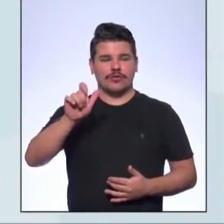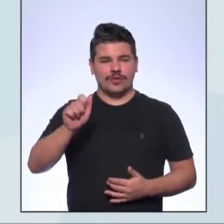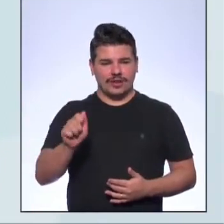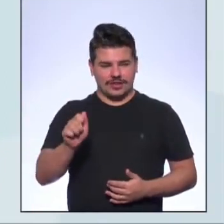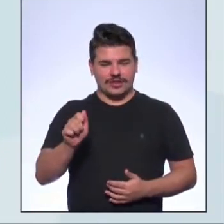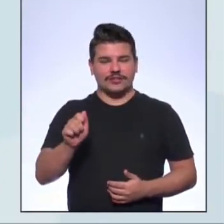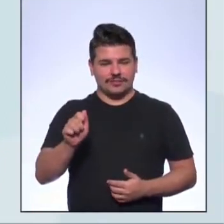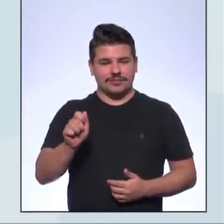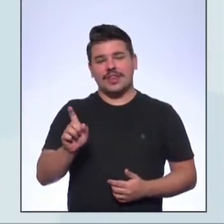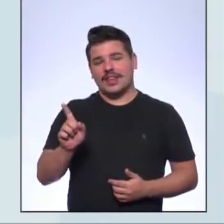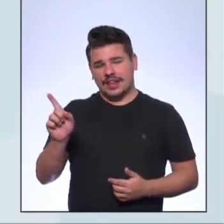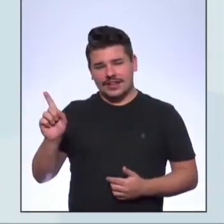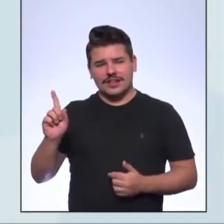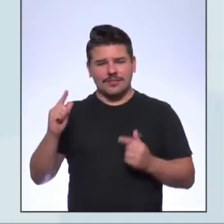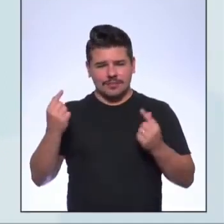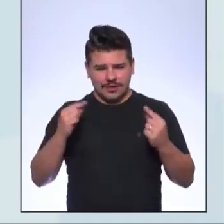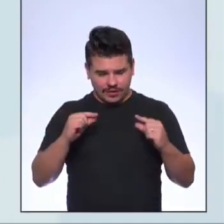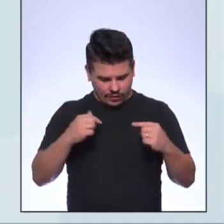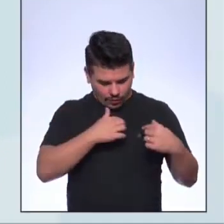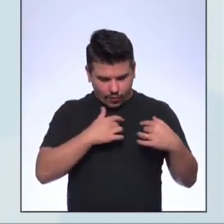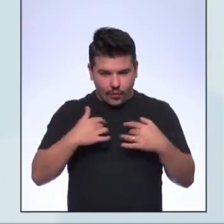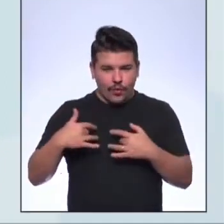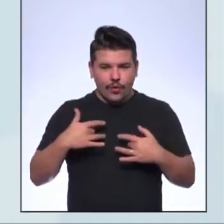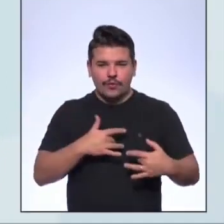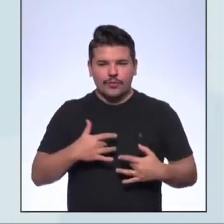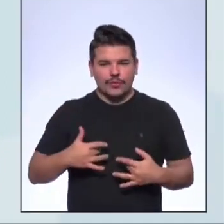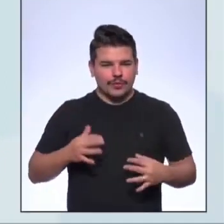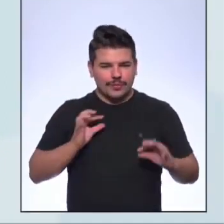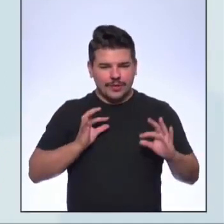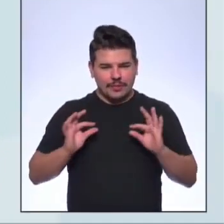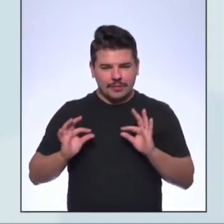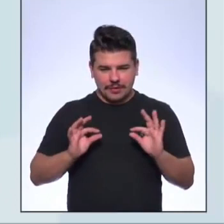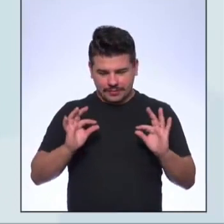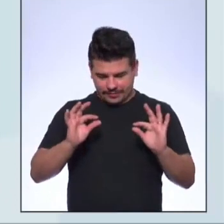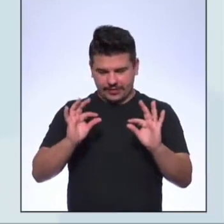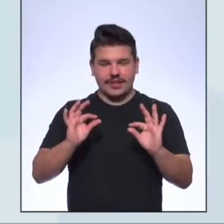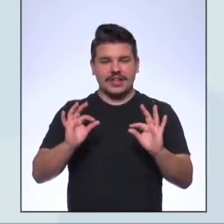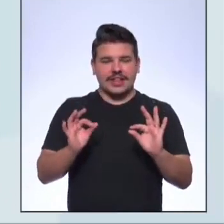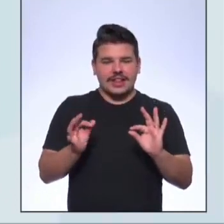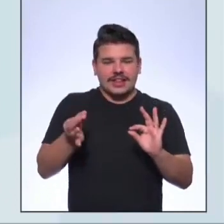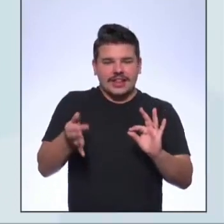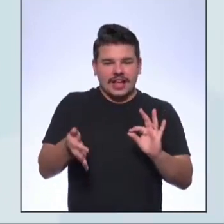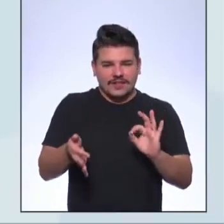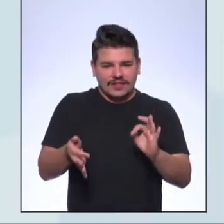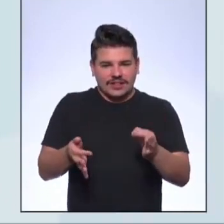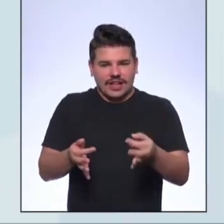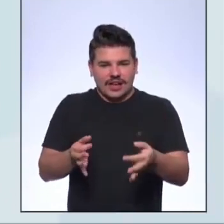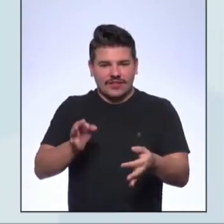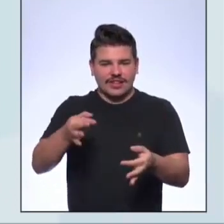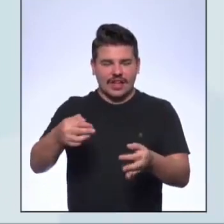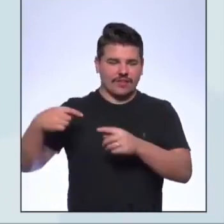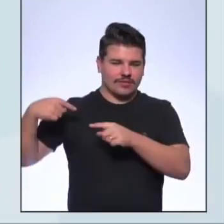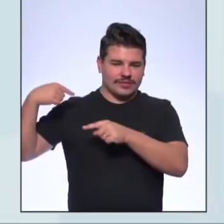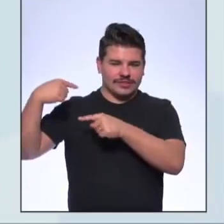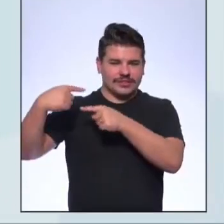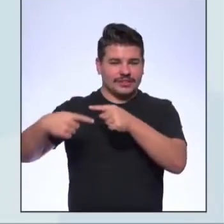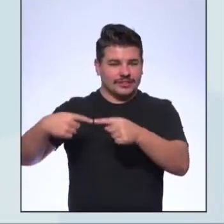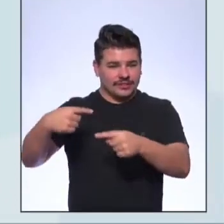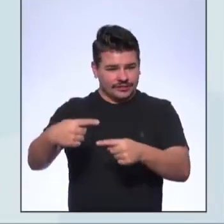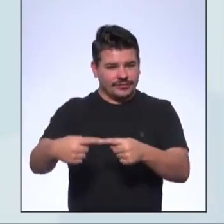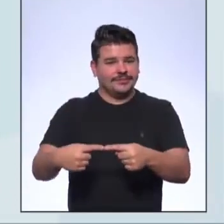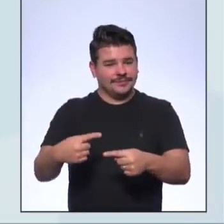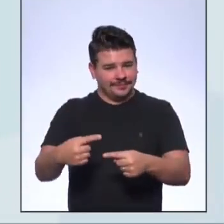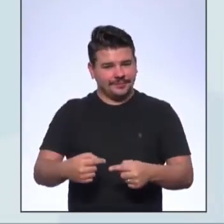uma miniaturas aí das partes do corpo, eram transmitidas para os seus descendentes. Então,